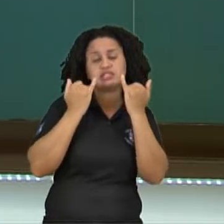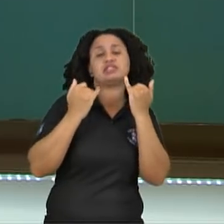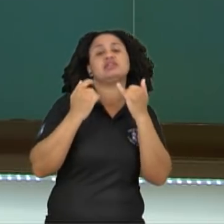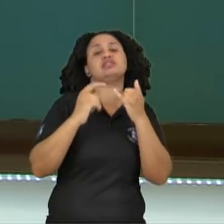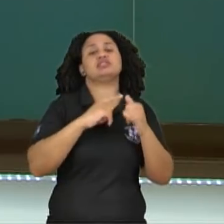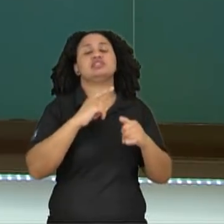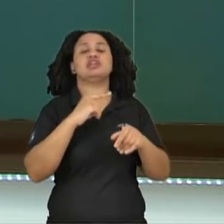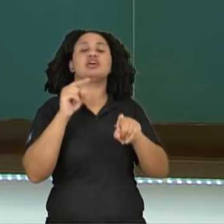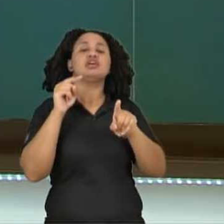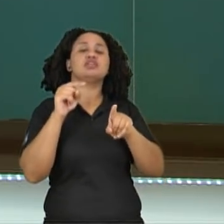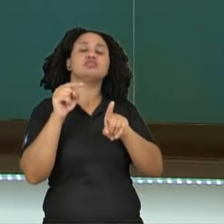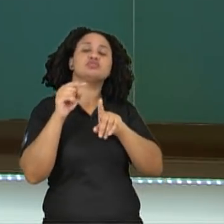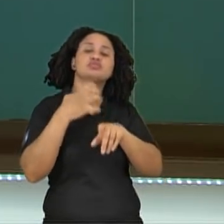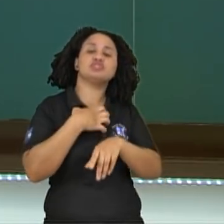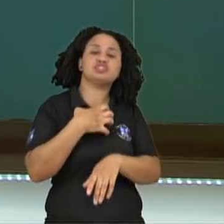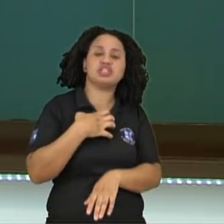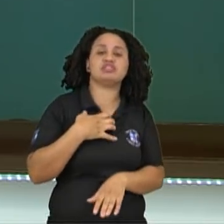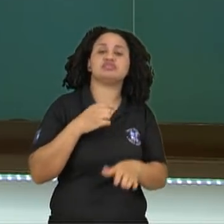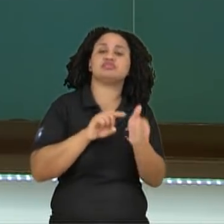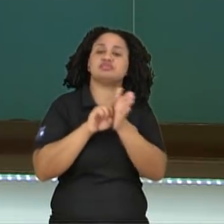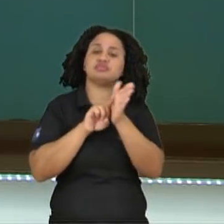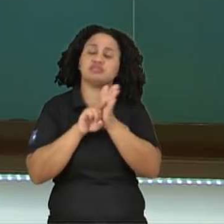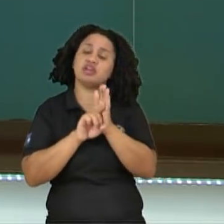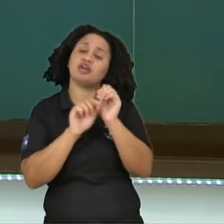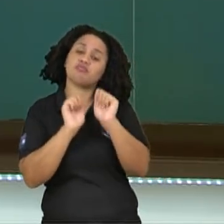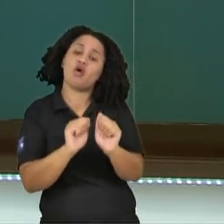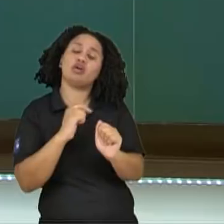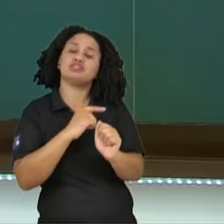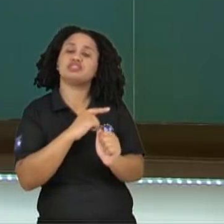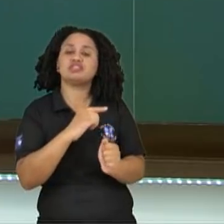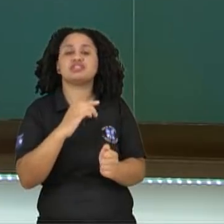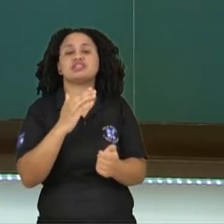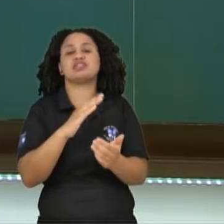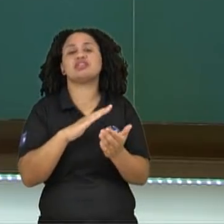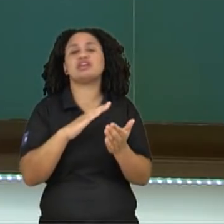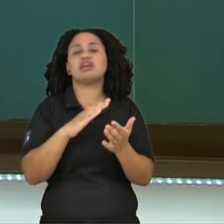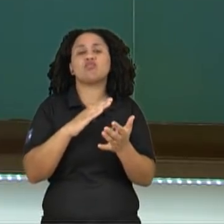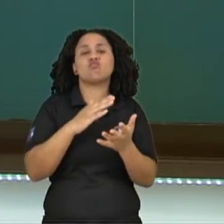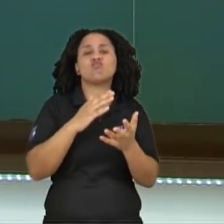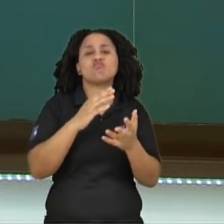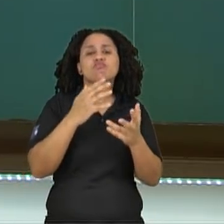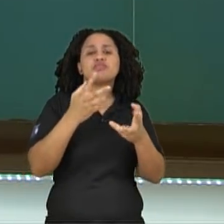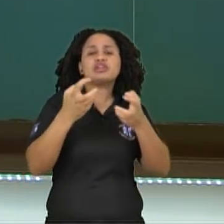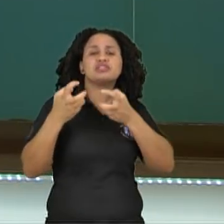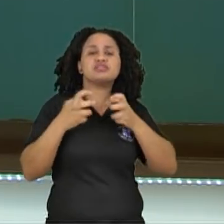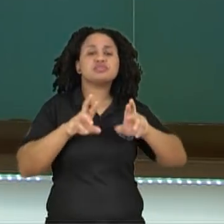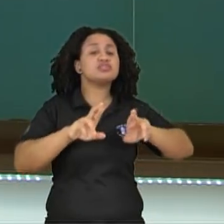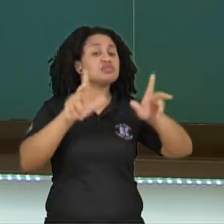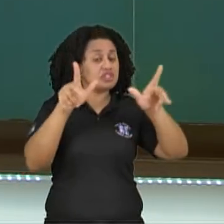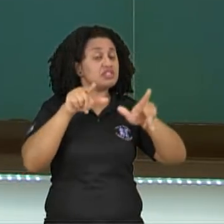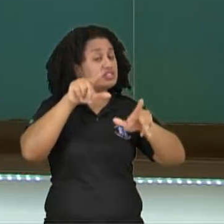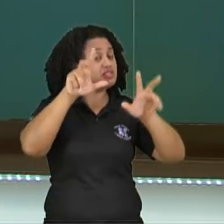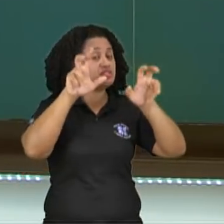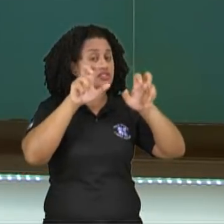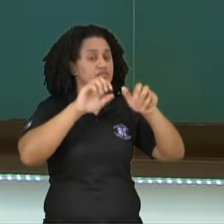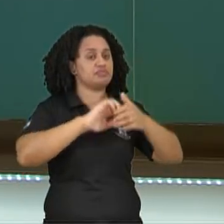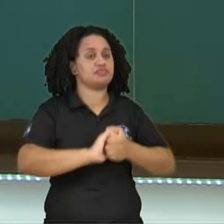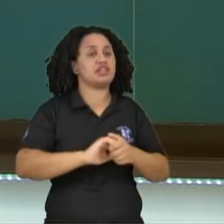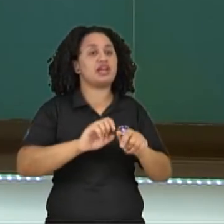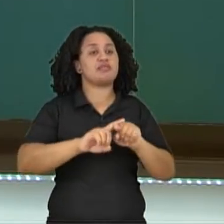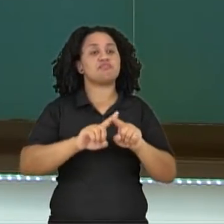de pesquisa, que pode ter interpretações diferentes sobre o mesmo tema. Exatamente. Agora,